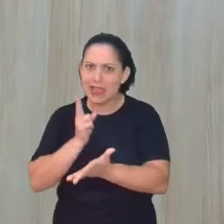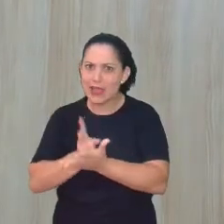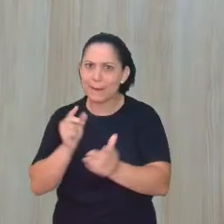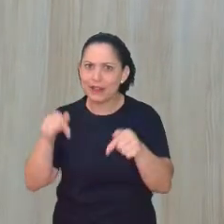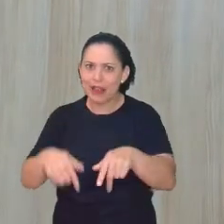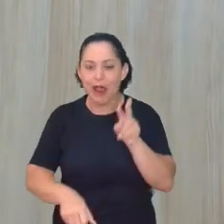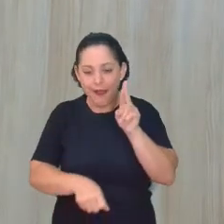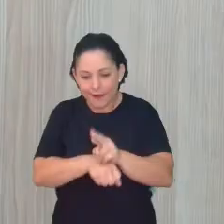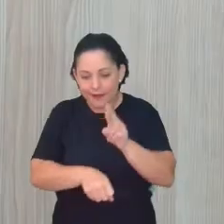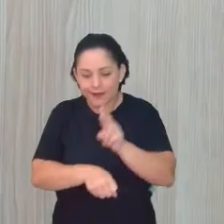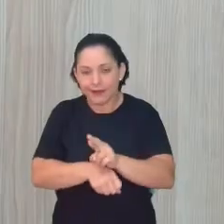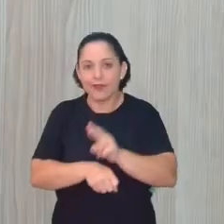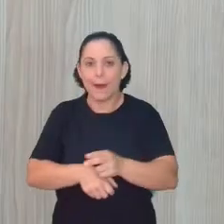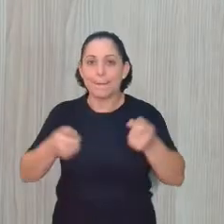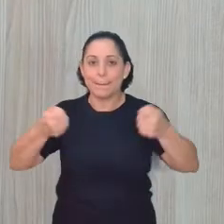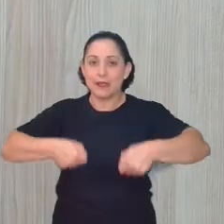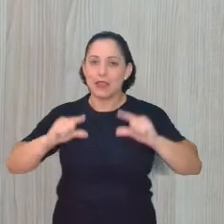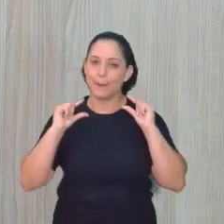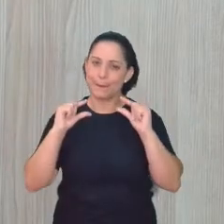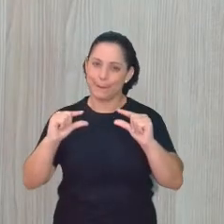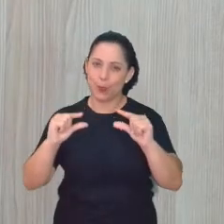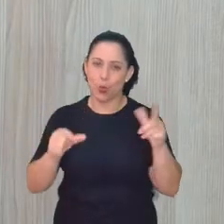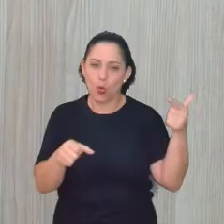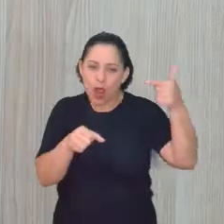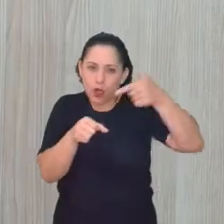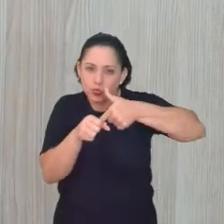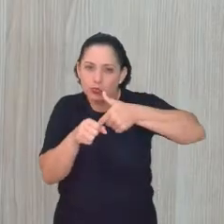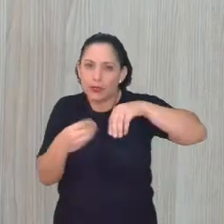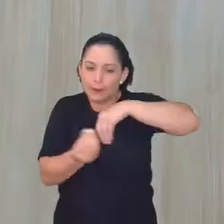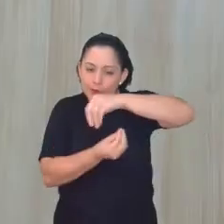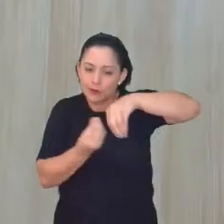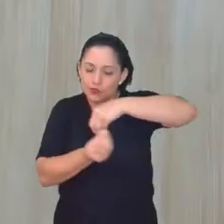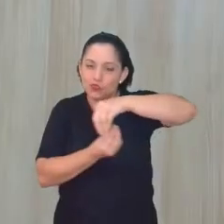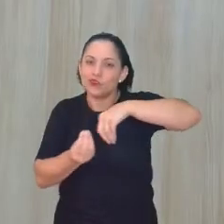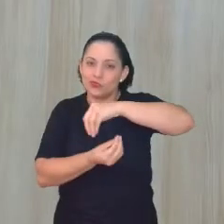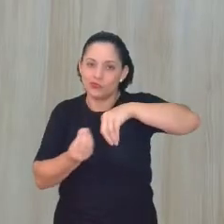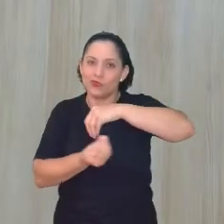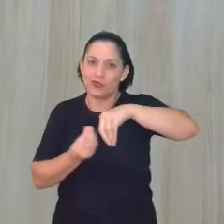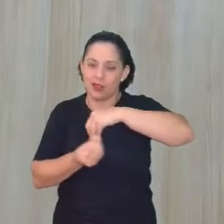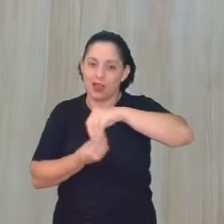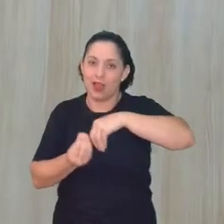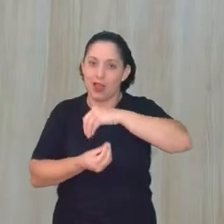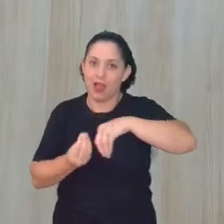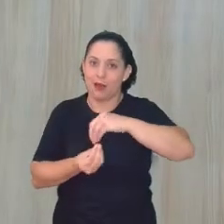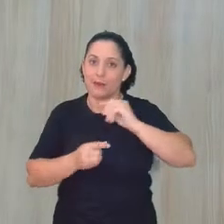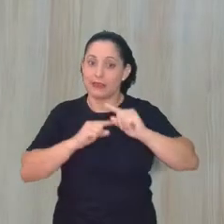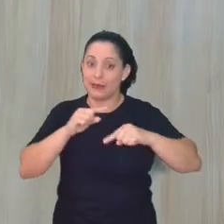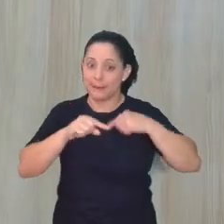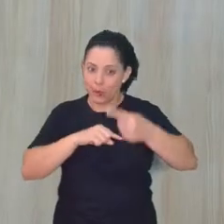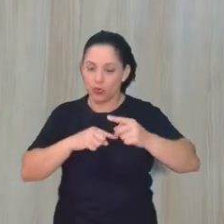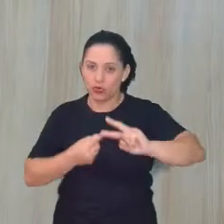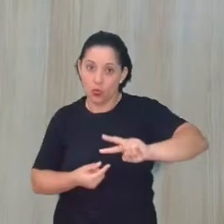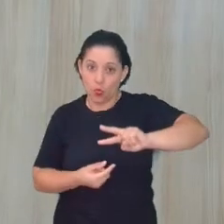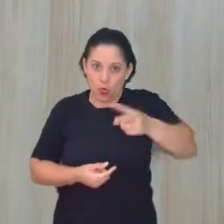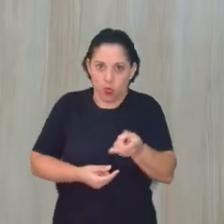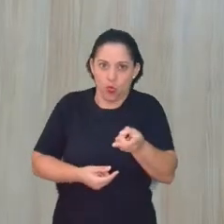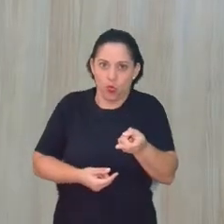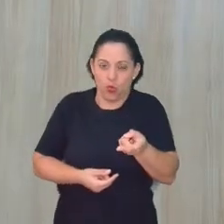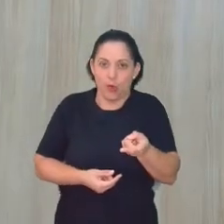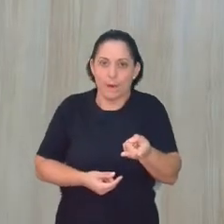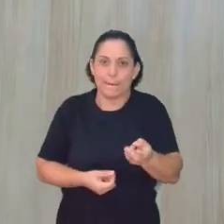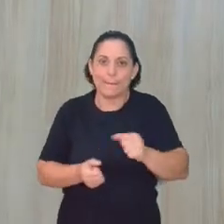de quantidade mínima de gasolina para poder dar disparo. Isso, porque ele tem que ter uma quantidade mínima de combustível para depois passar para o